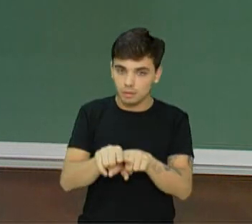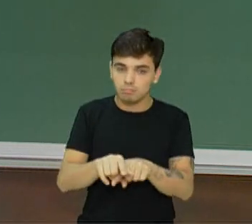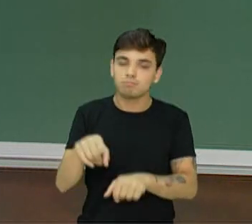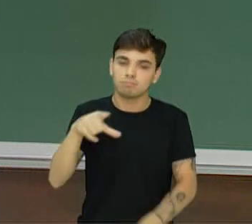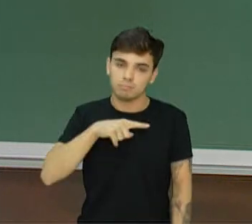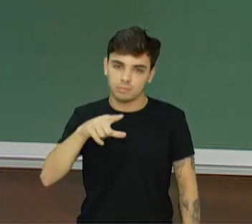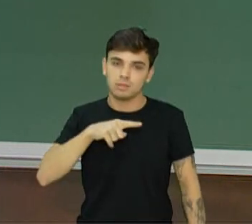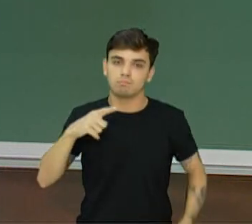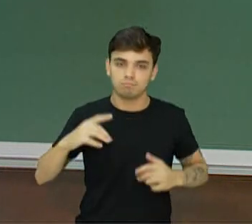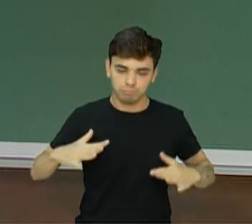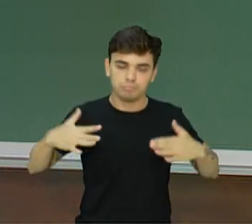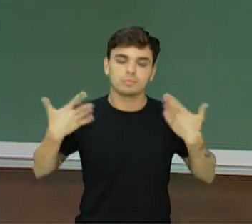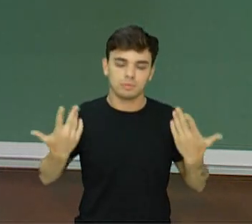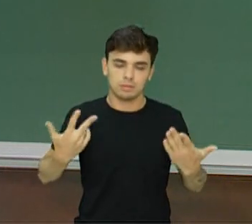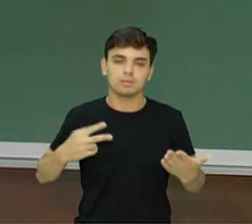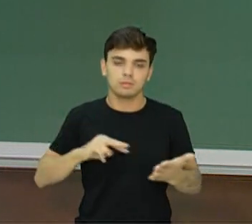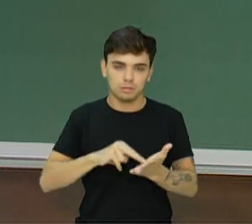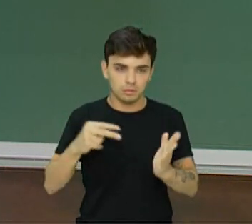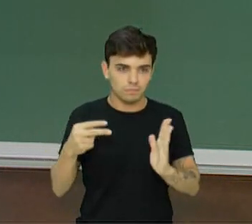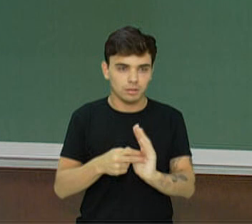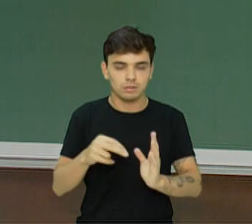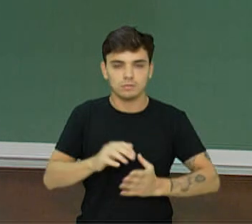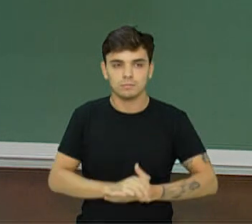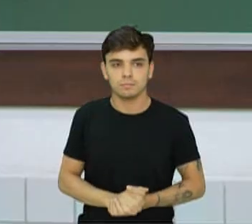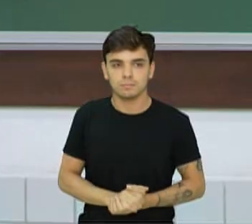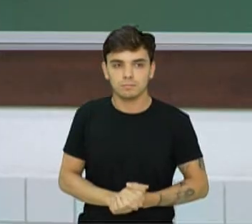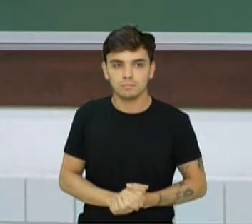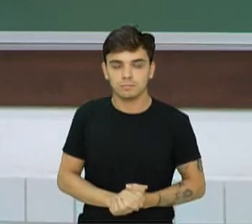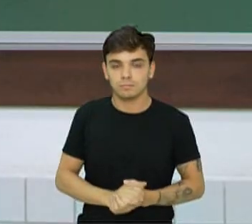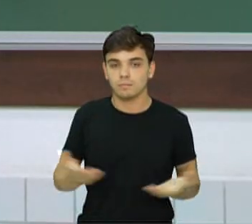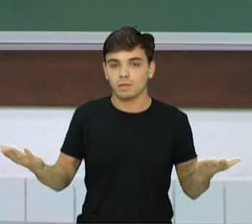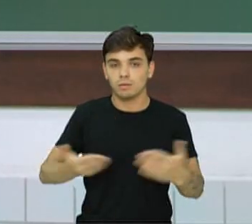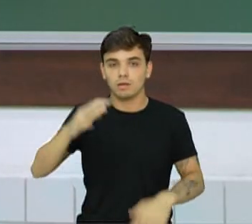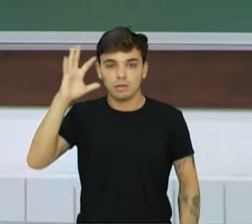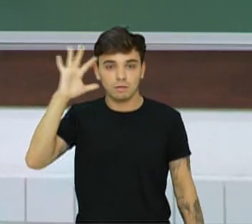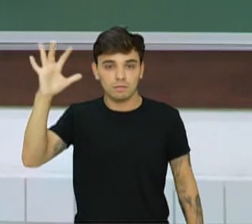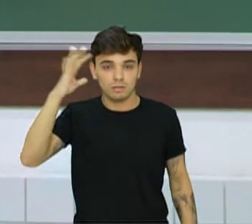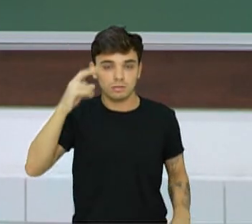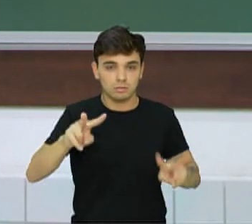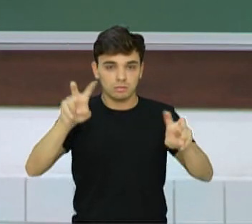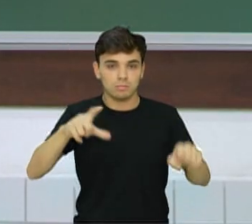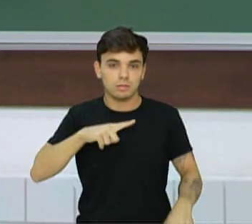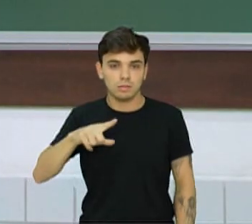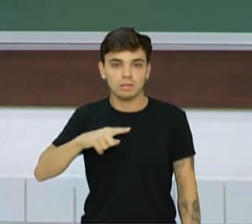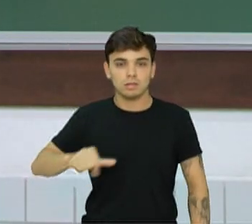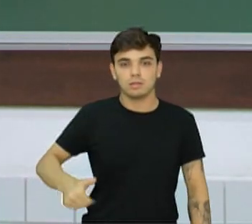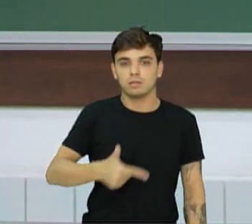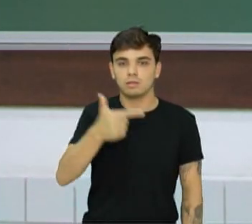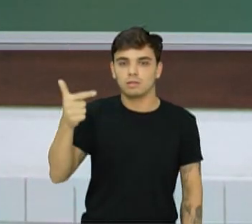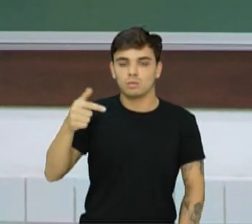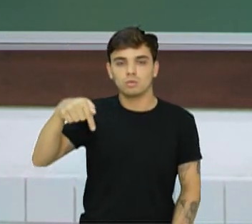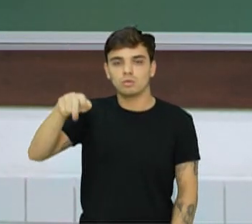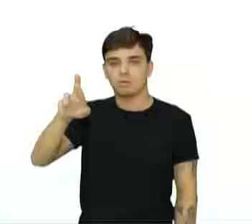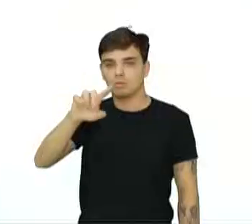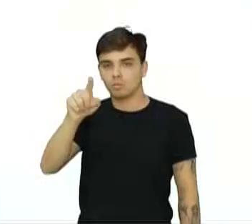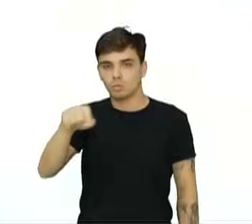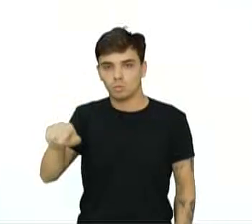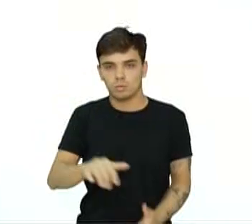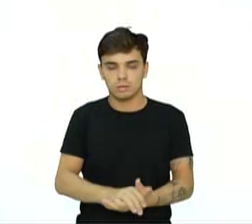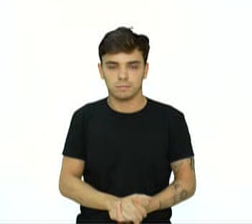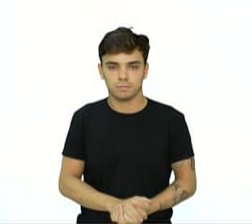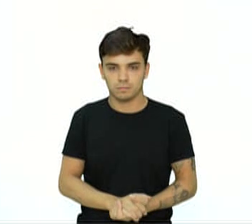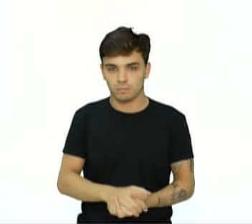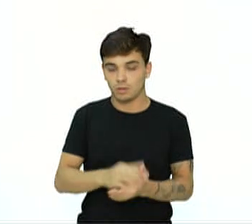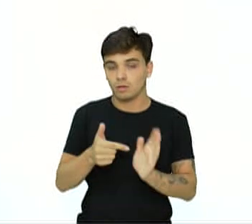tem impactos muito significativos. Para refletir sobre isso, a gente vai agora para o nosso segundo quiz. A partir de